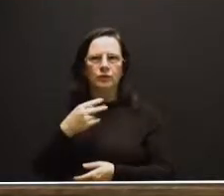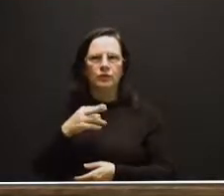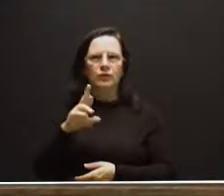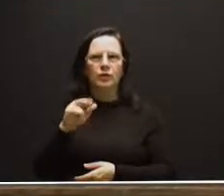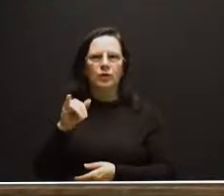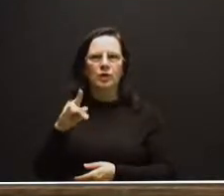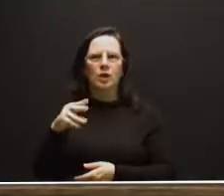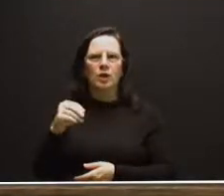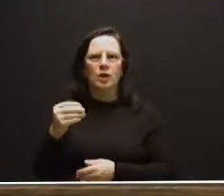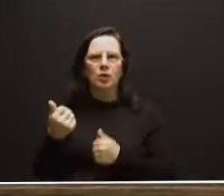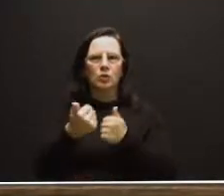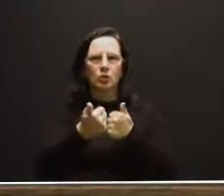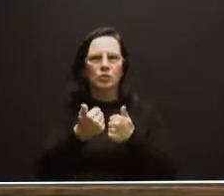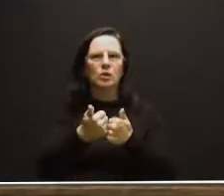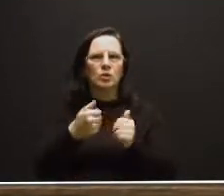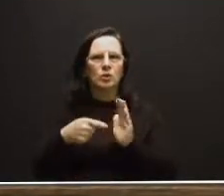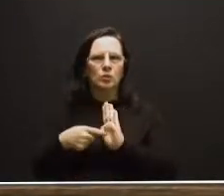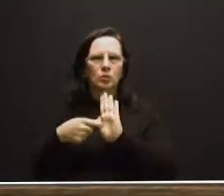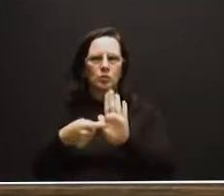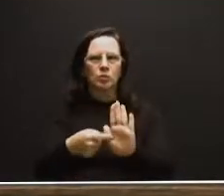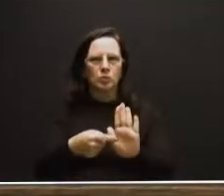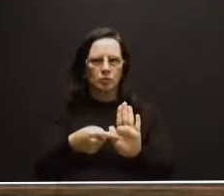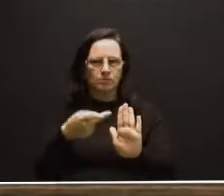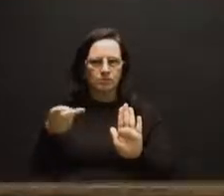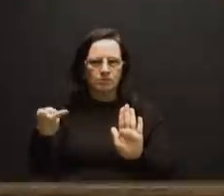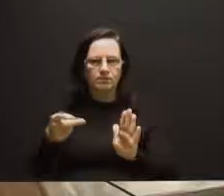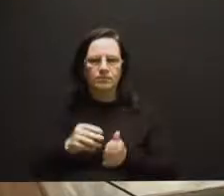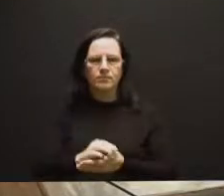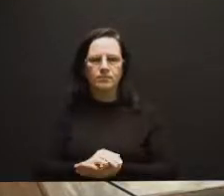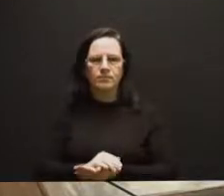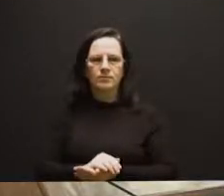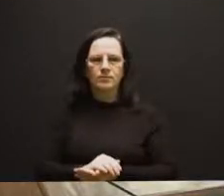ricardo assume a presidência uma vez que apresentarei um trabalho